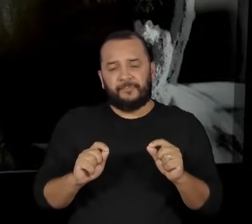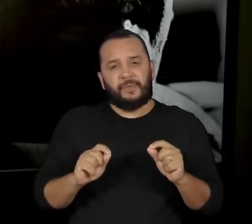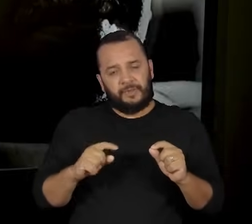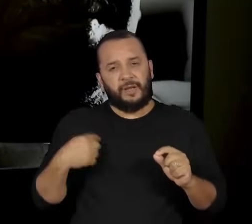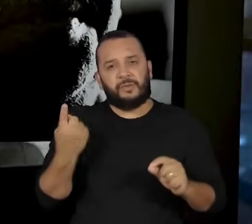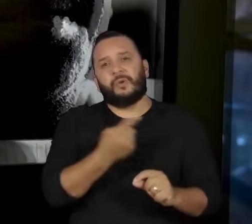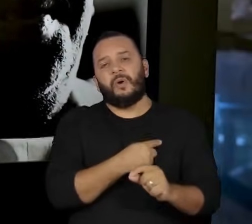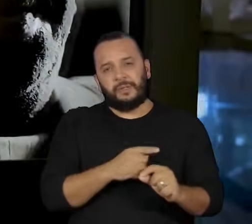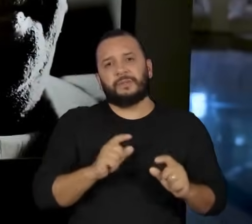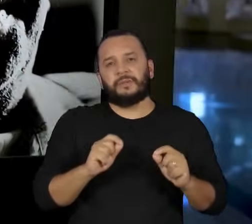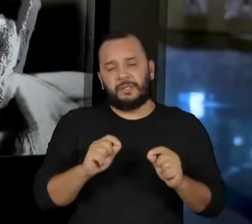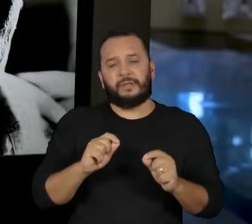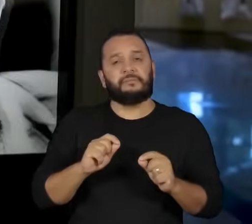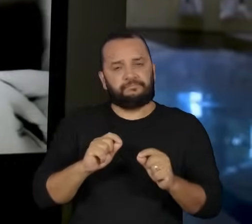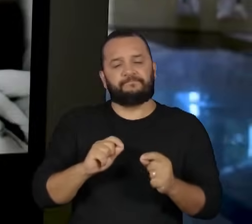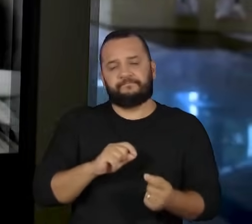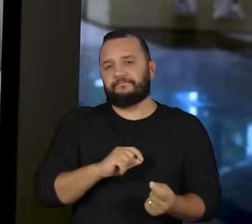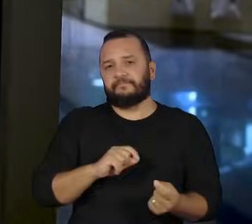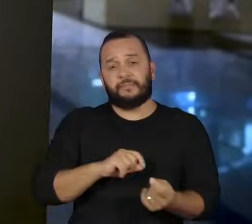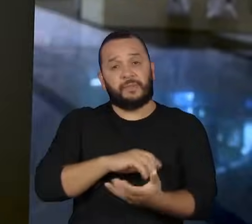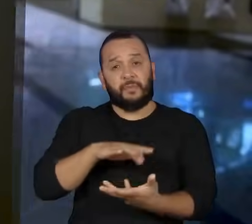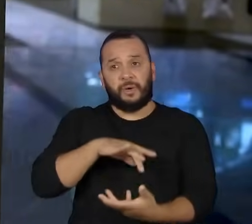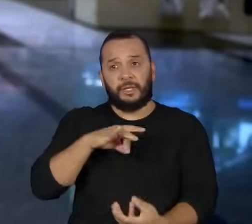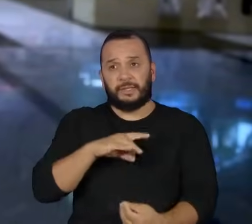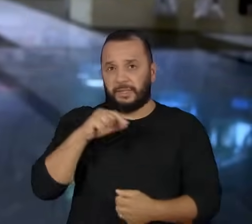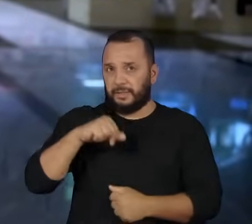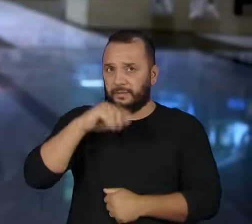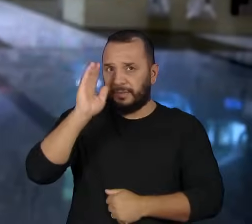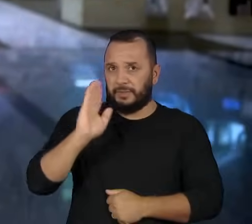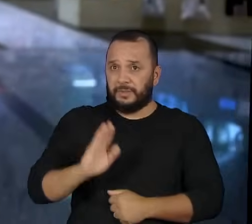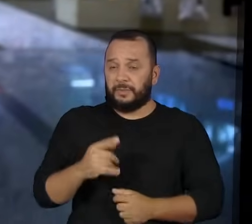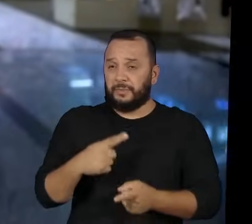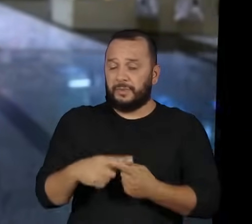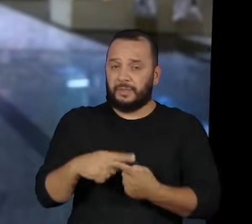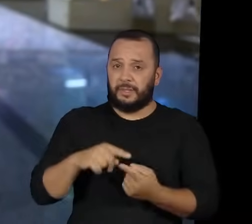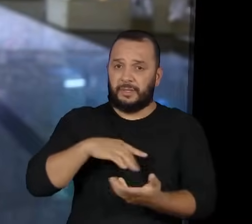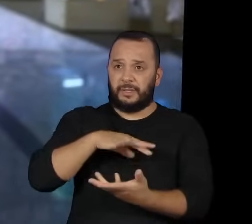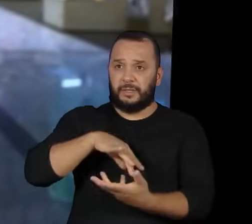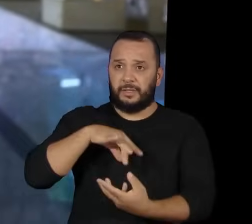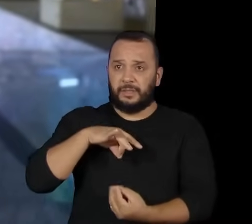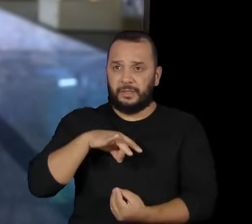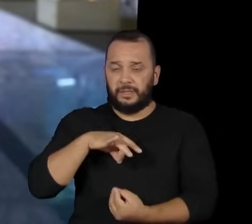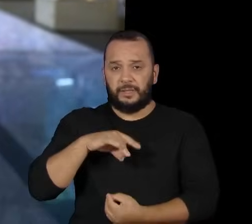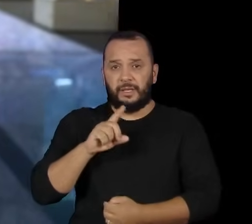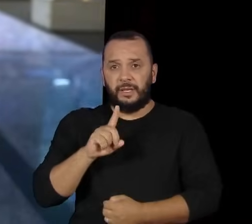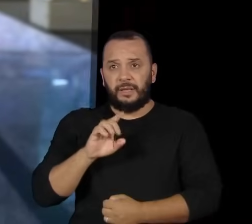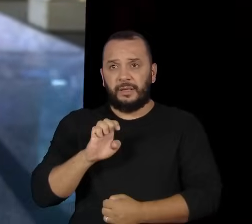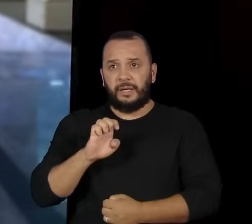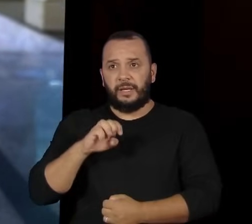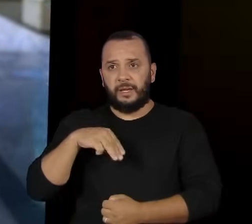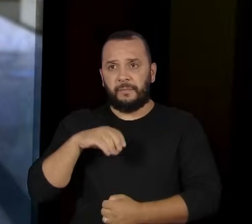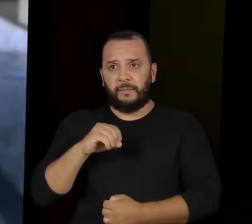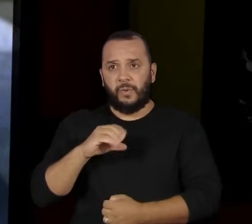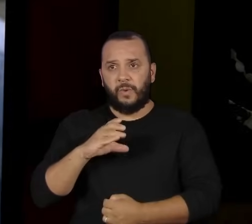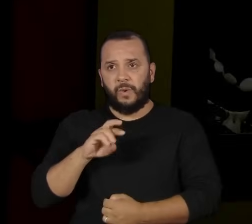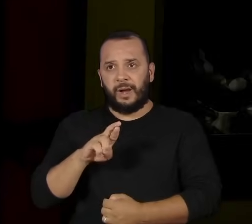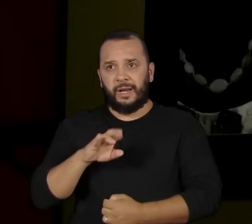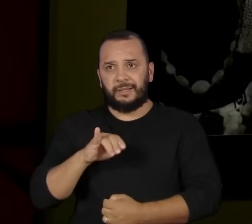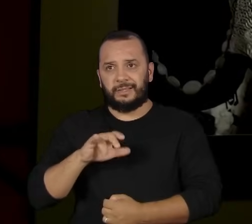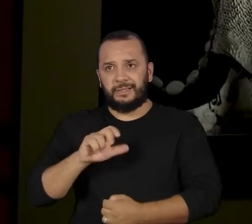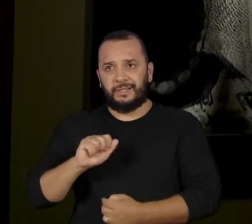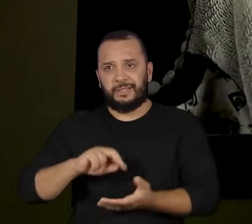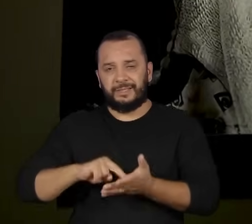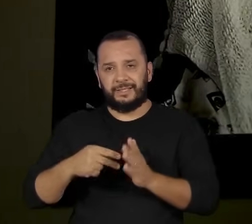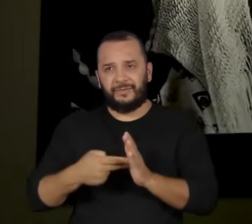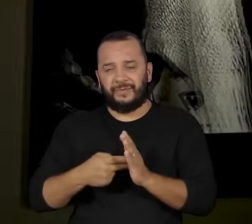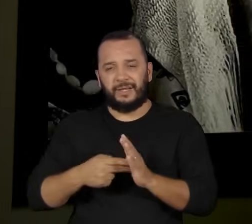nossa democracia. E eu digo isso porque democracia significa diversidade,